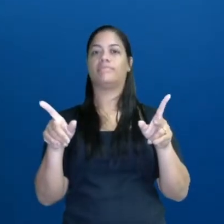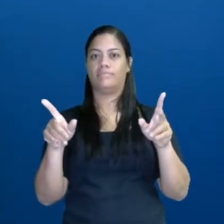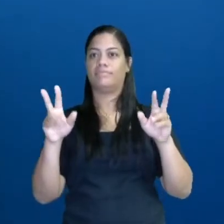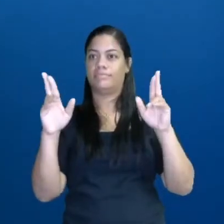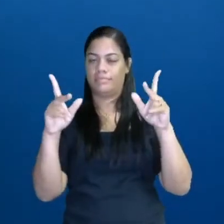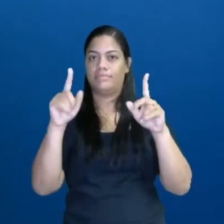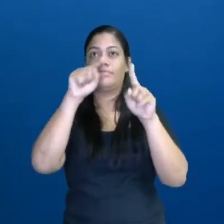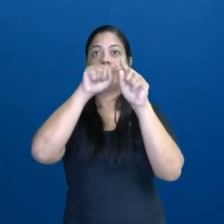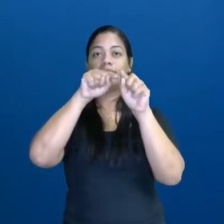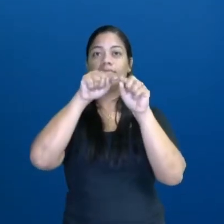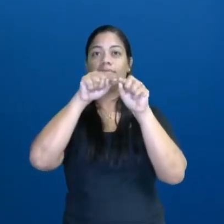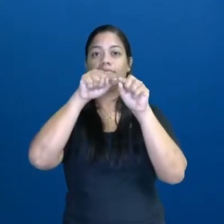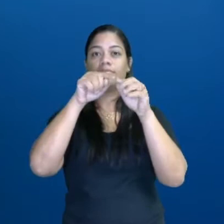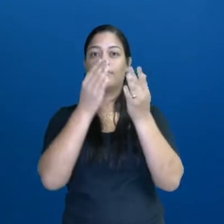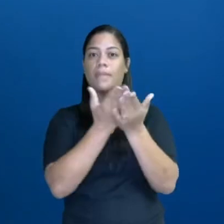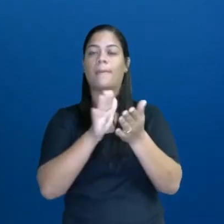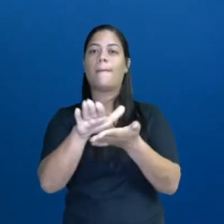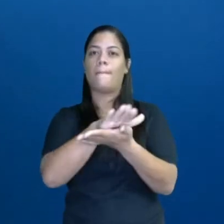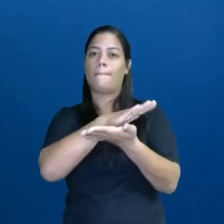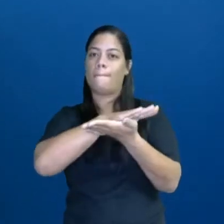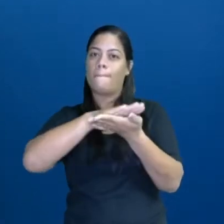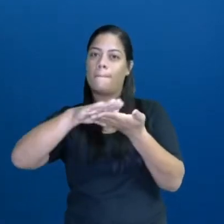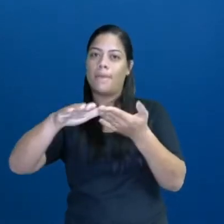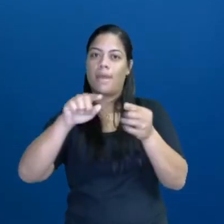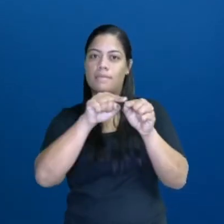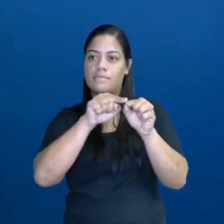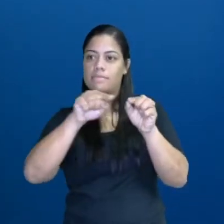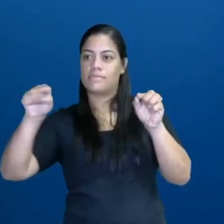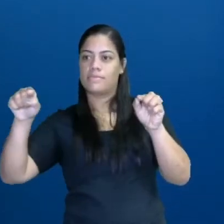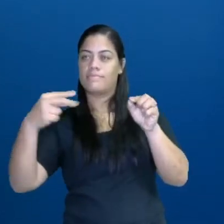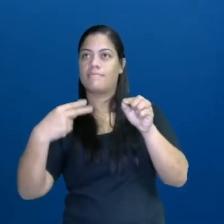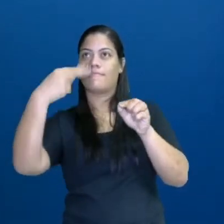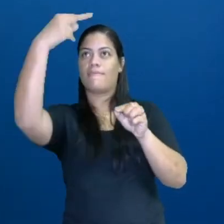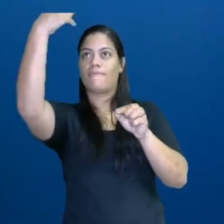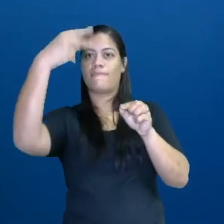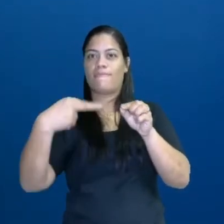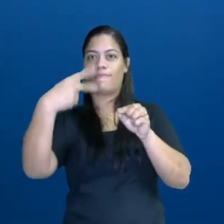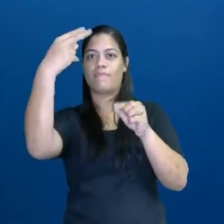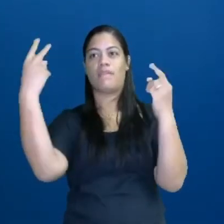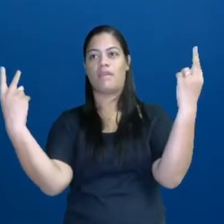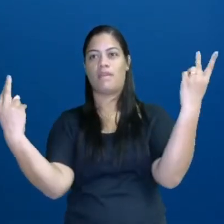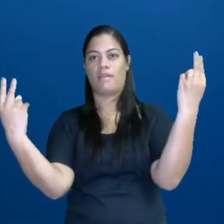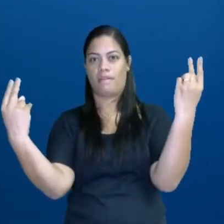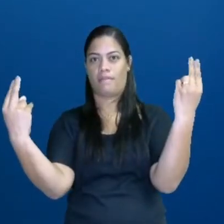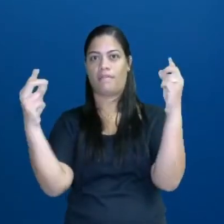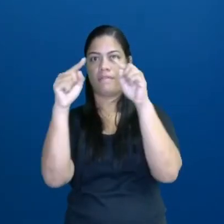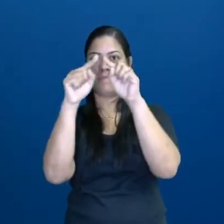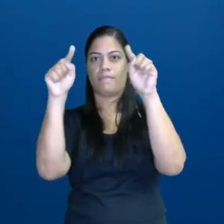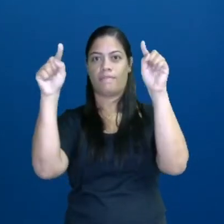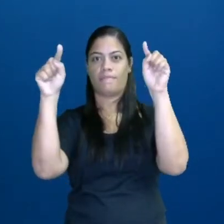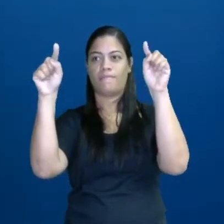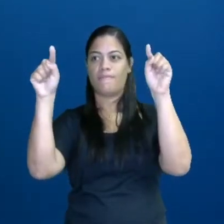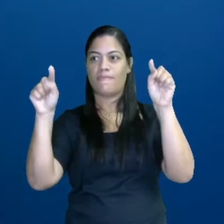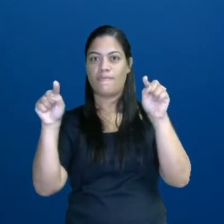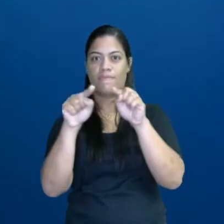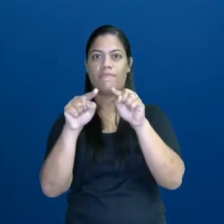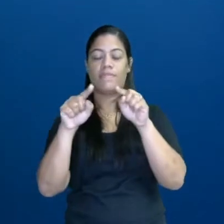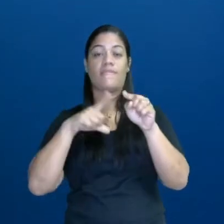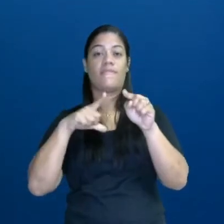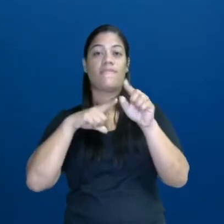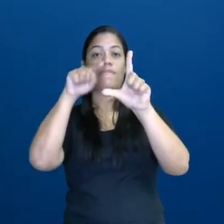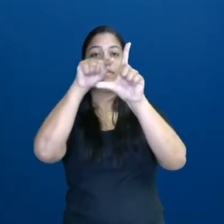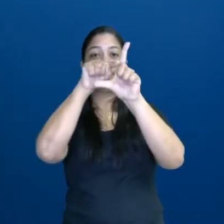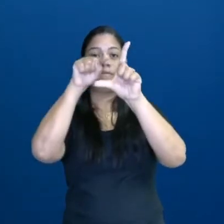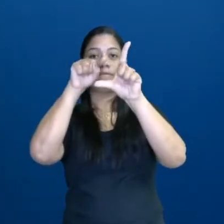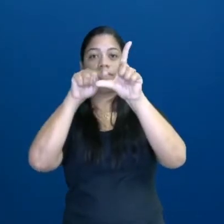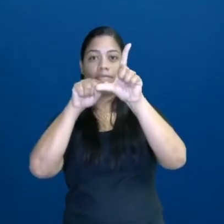que aqui, ó, minha base, com essa minha parte aqui de cima, são o quê? Iguais. E os lados são o quê? Iguais. Mas aqui nós temos o quê? Os